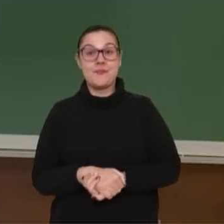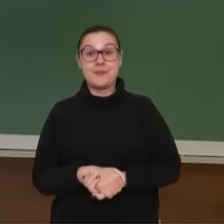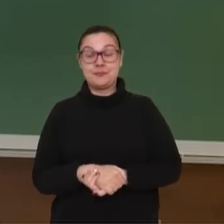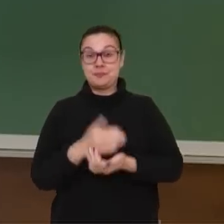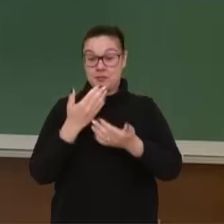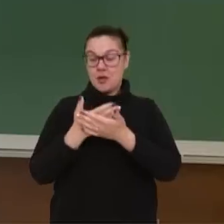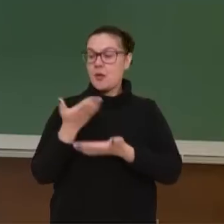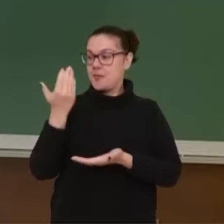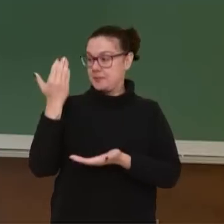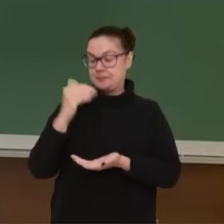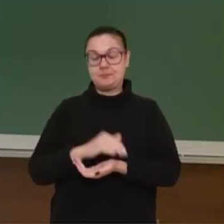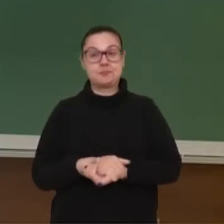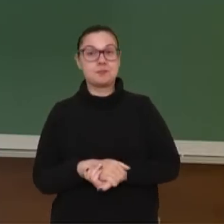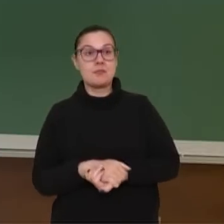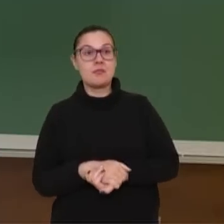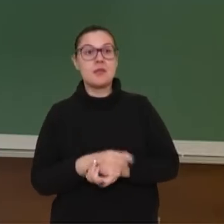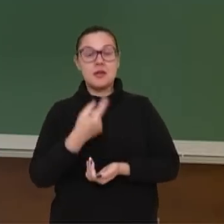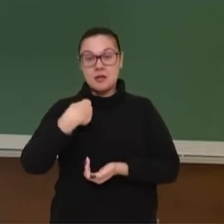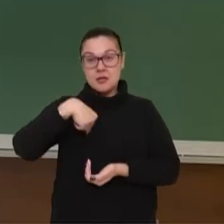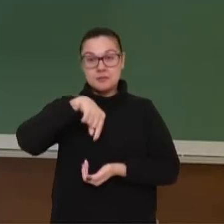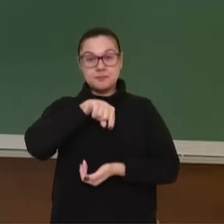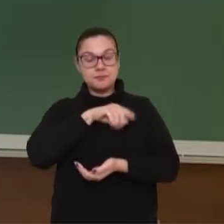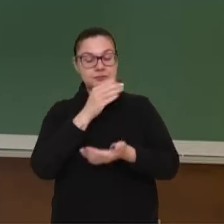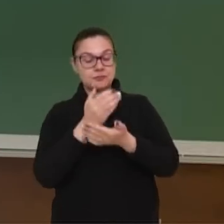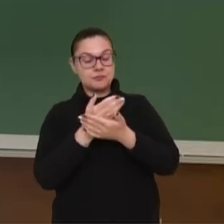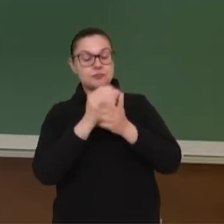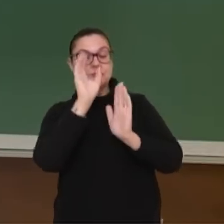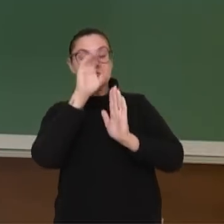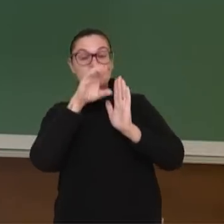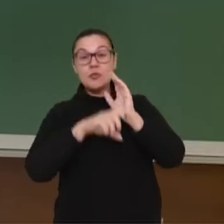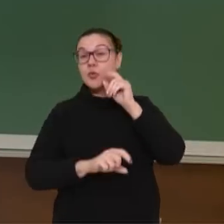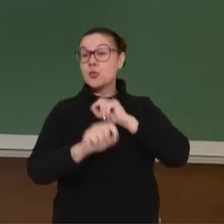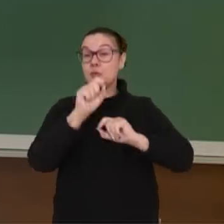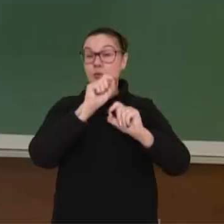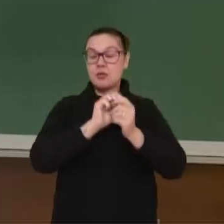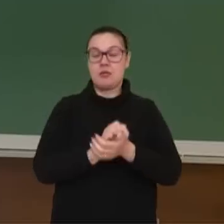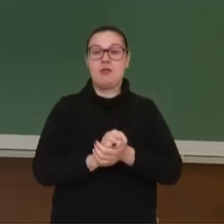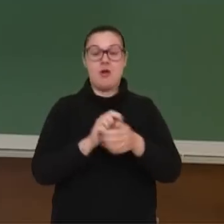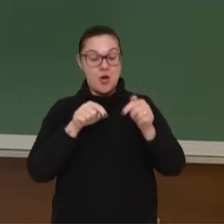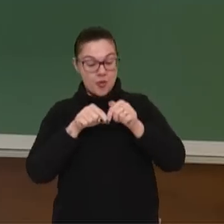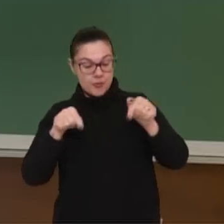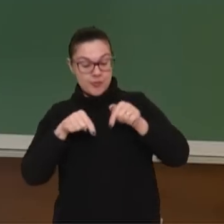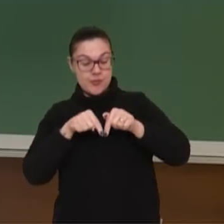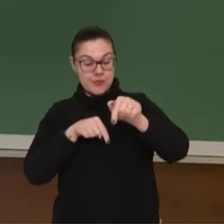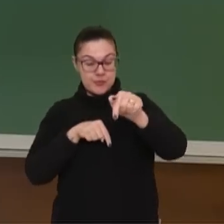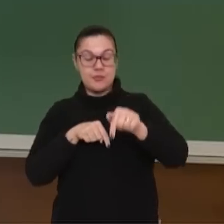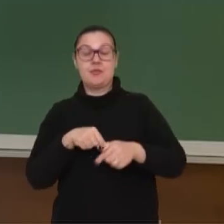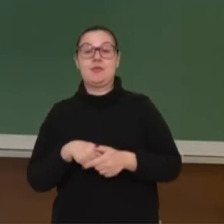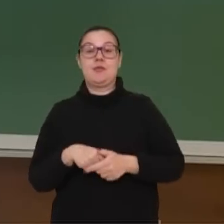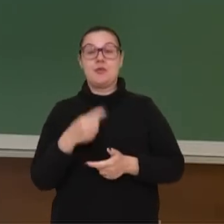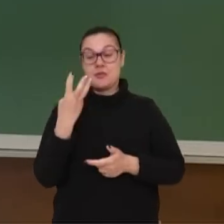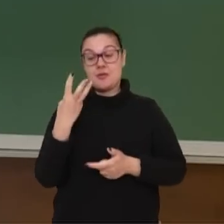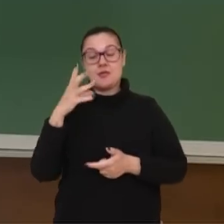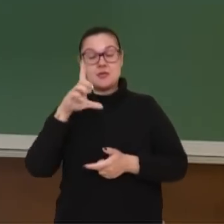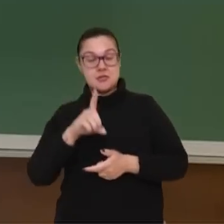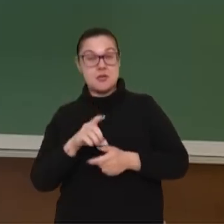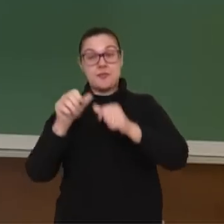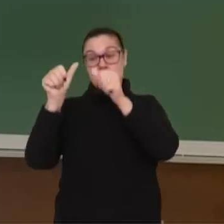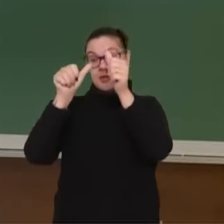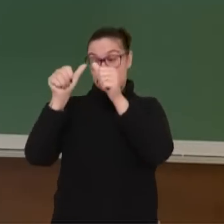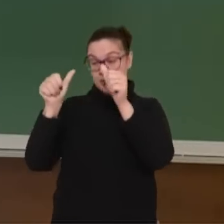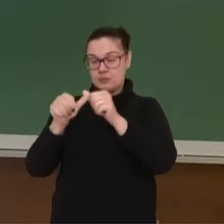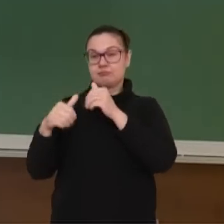Na aula anterior, nós retomamos os conteúdos sobre o tridimensional, a escultura ao longo